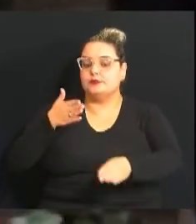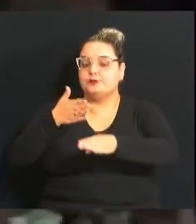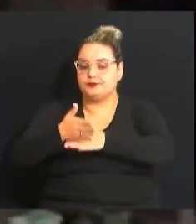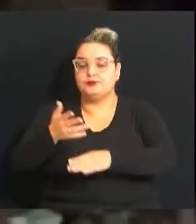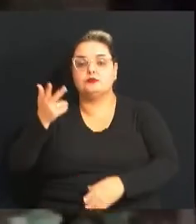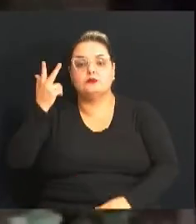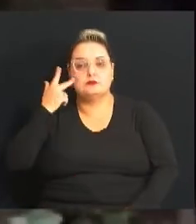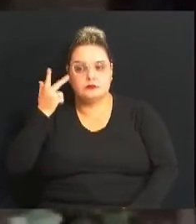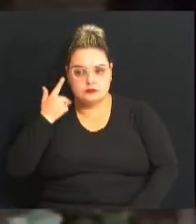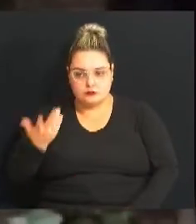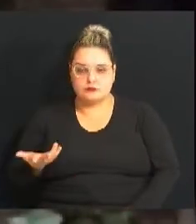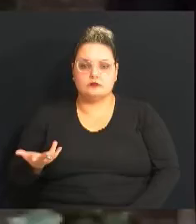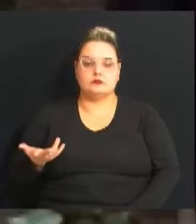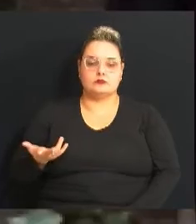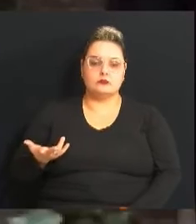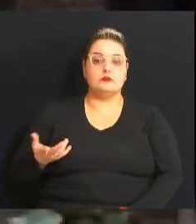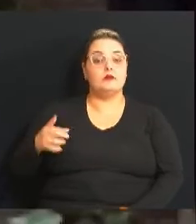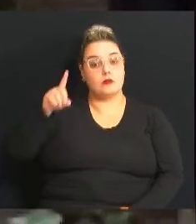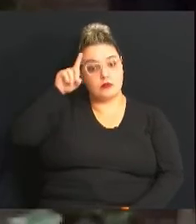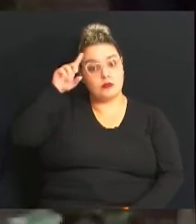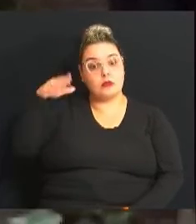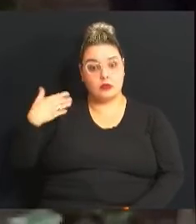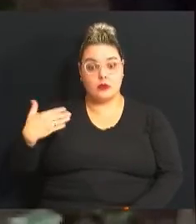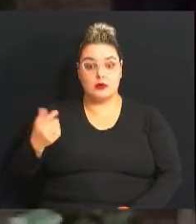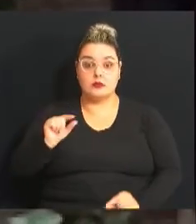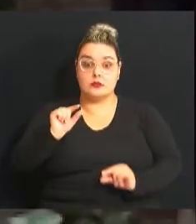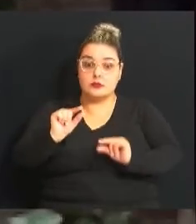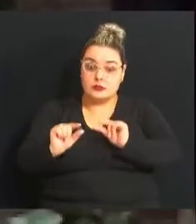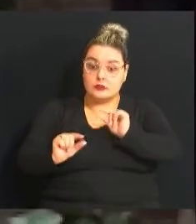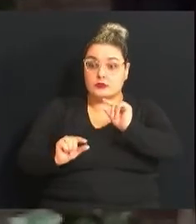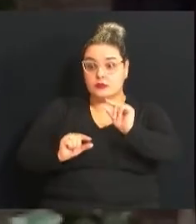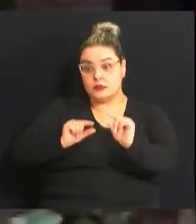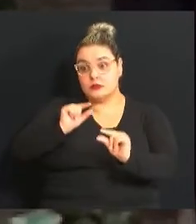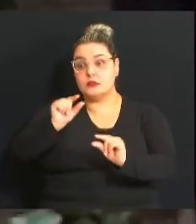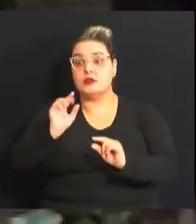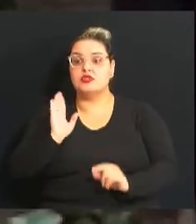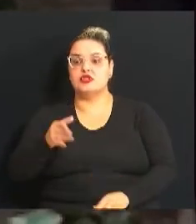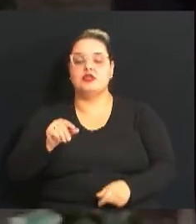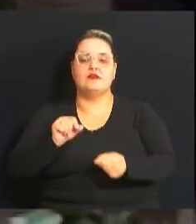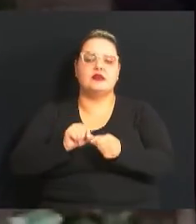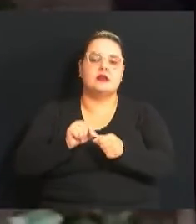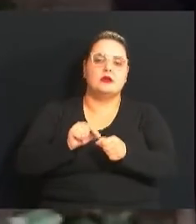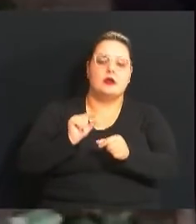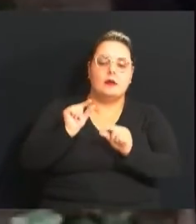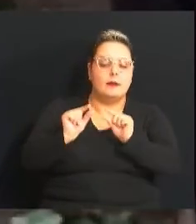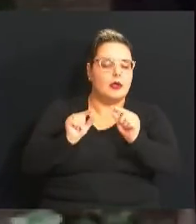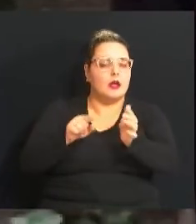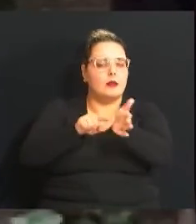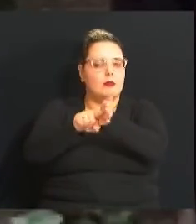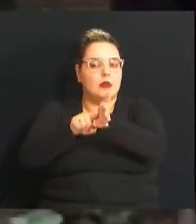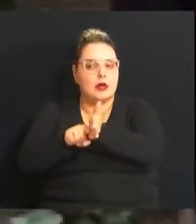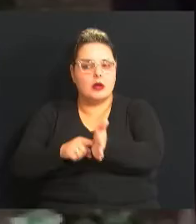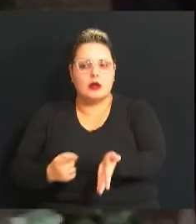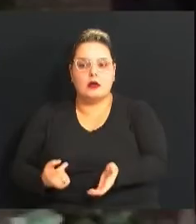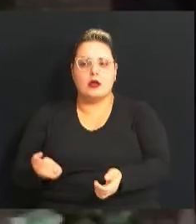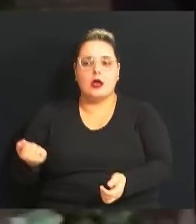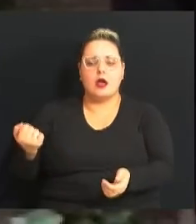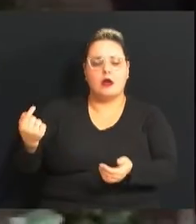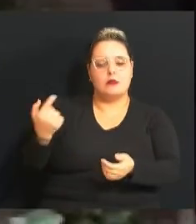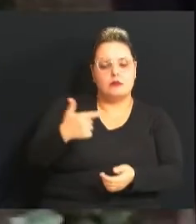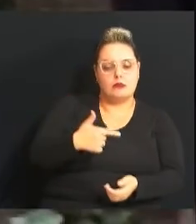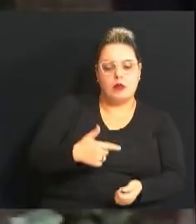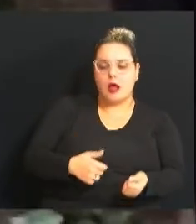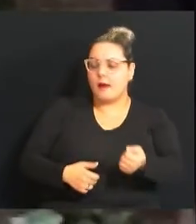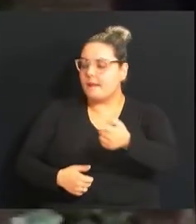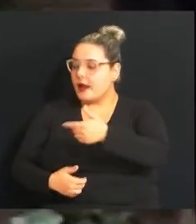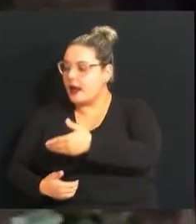nosso cotidiano, e aos poucos assim, a gente já fazia pequenas perguntas e mandava um para o outro. Foi